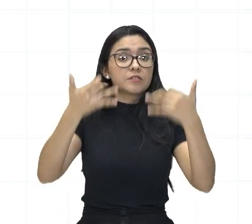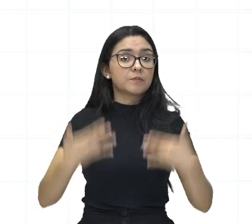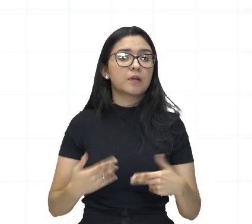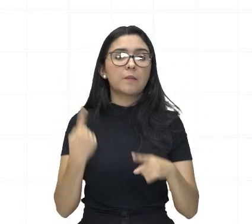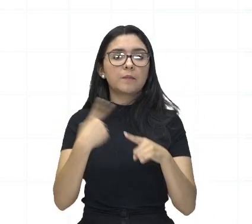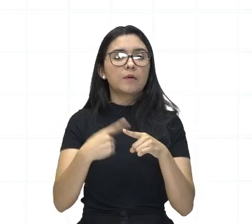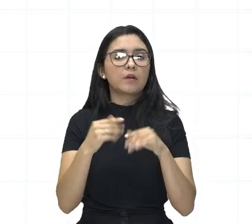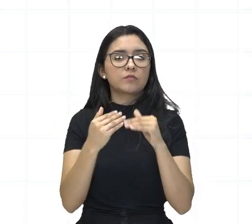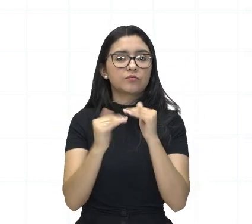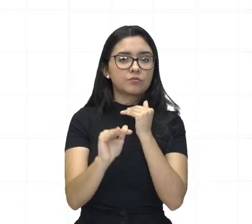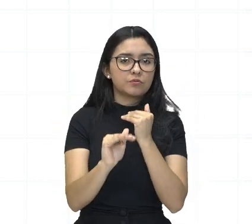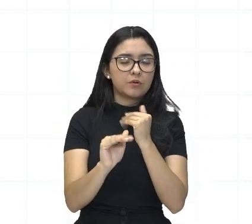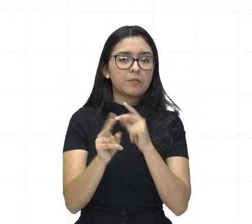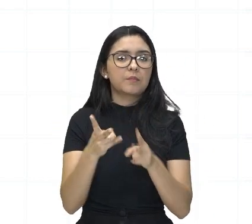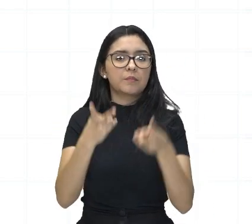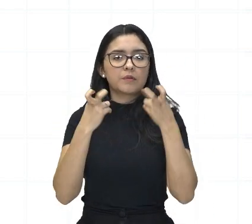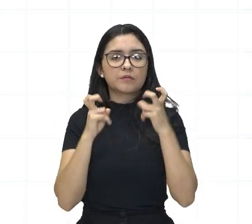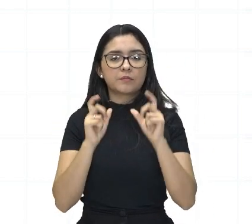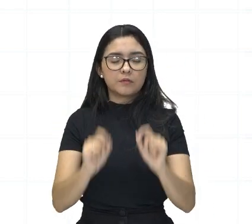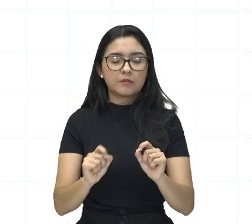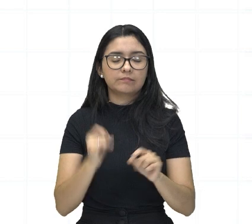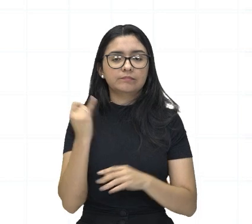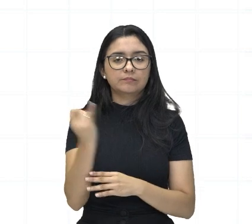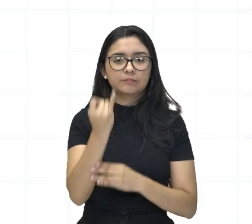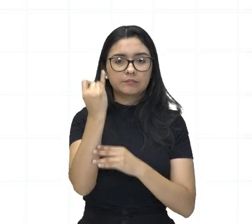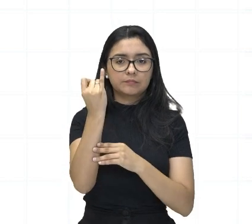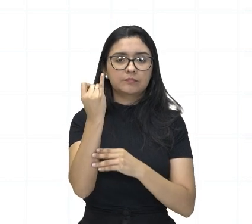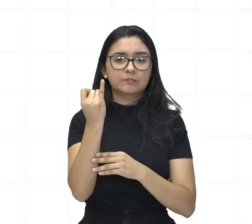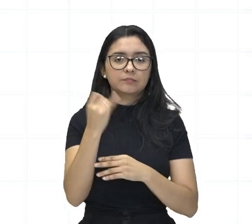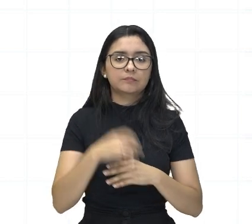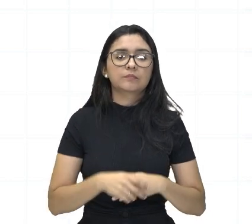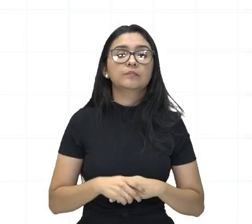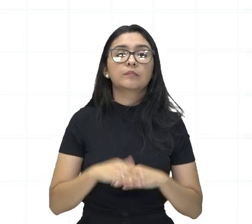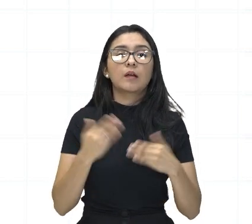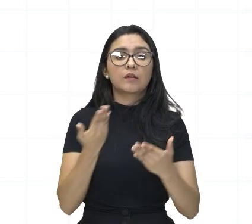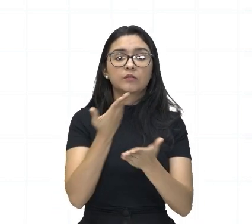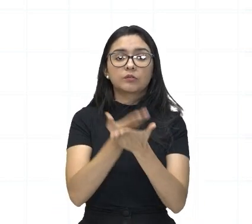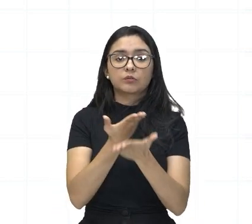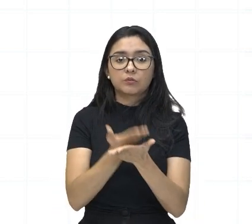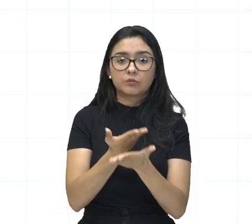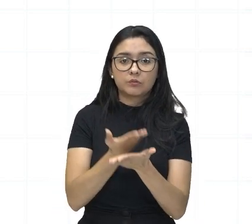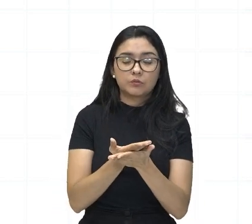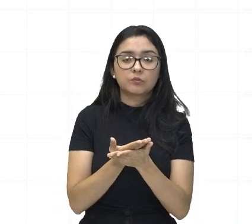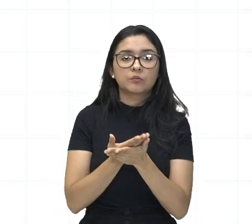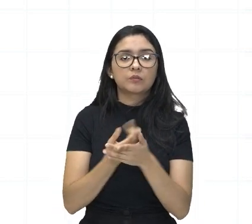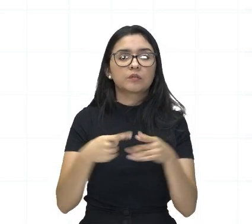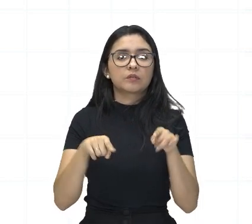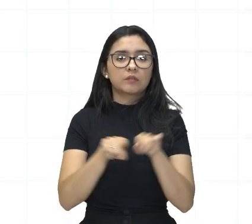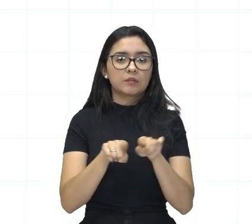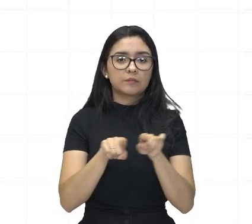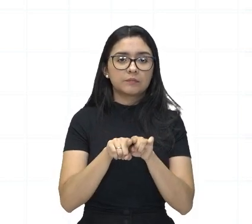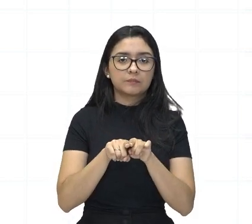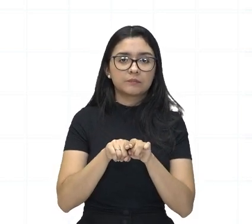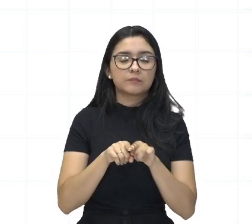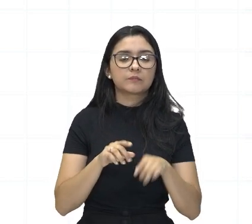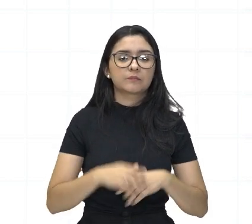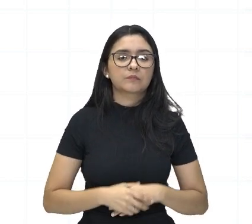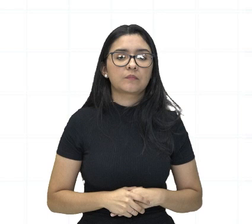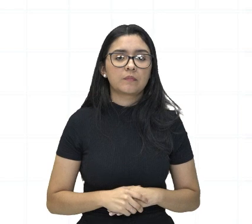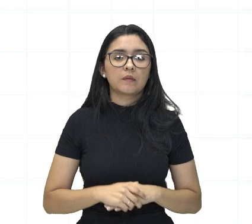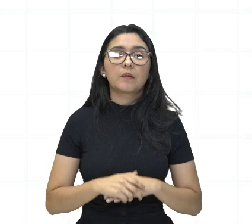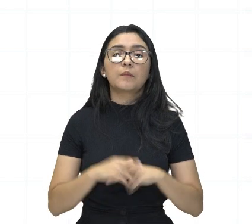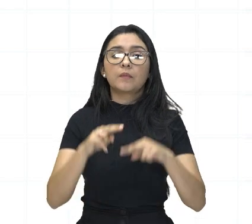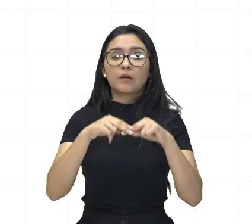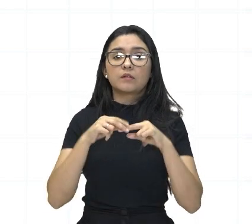nós podemos perceber a importância do estudo do período composto, pois esse